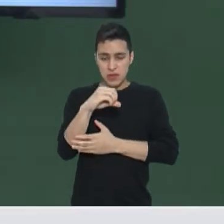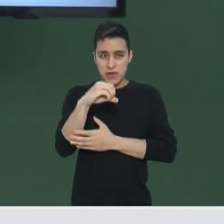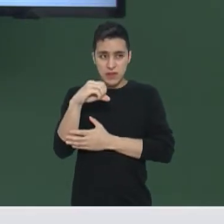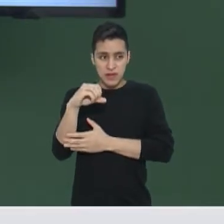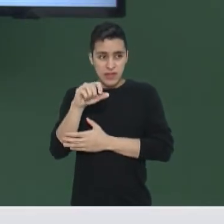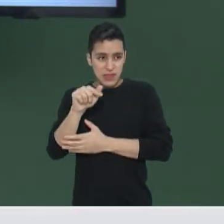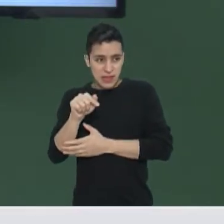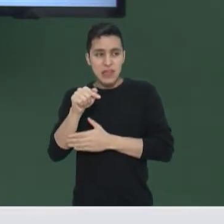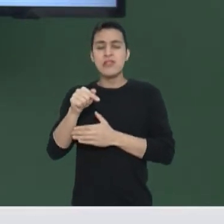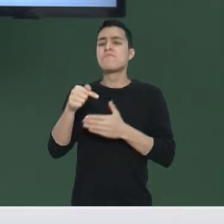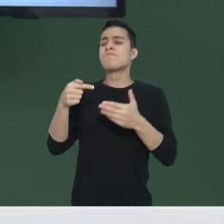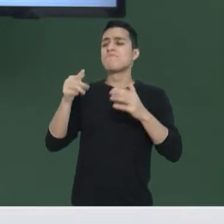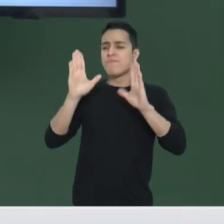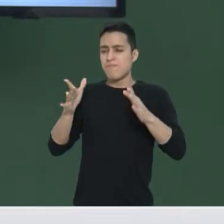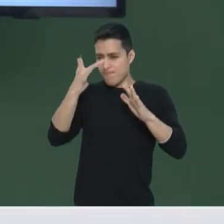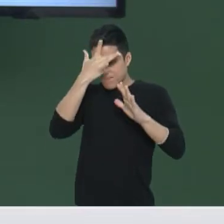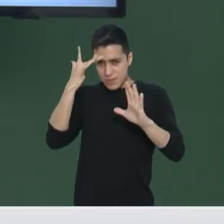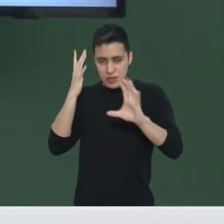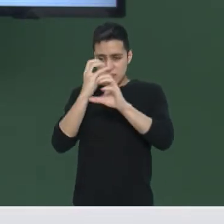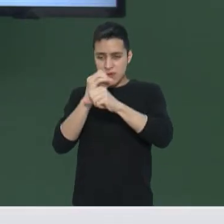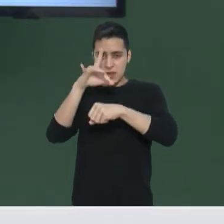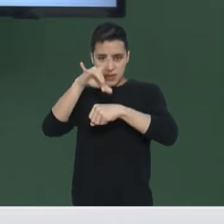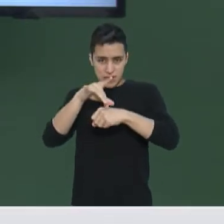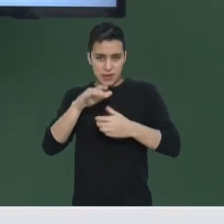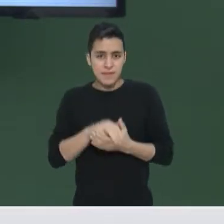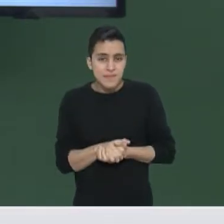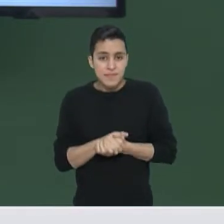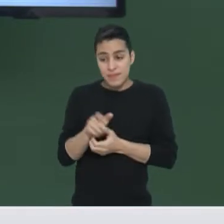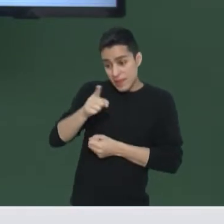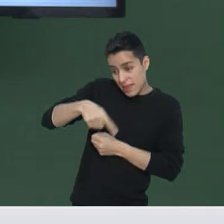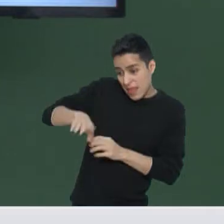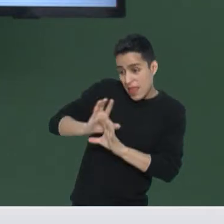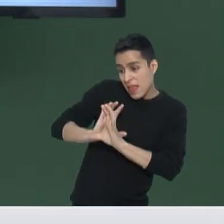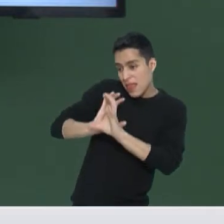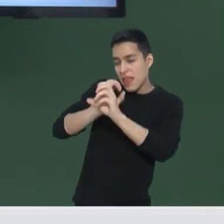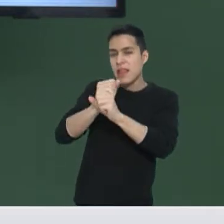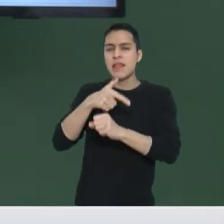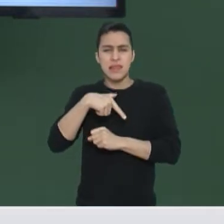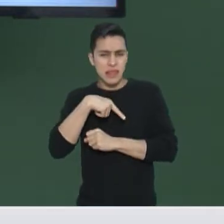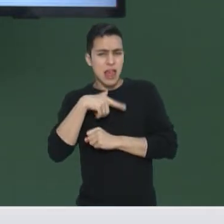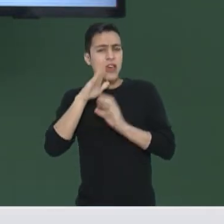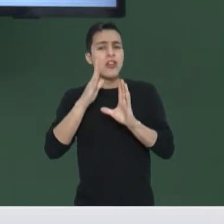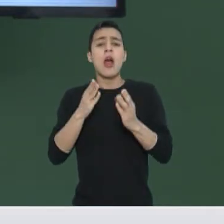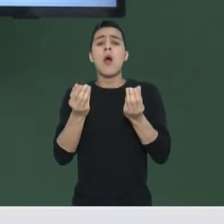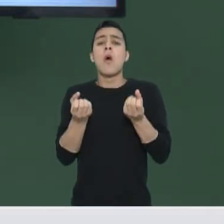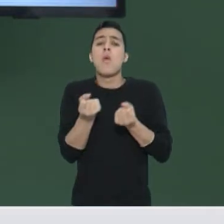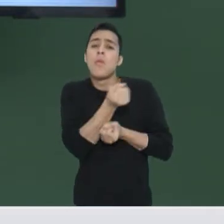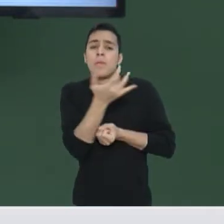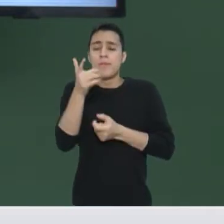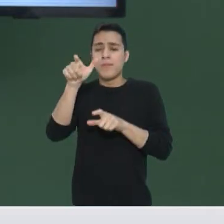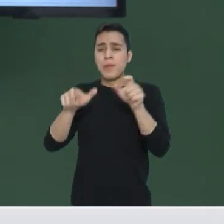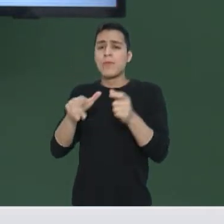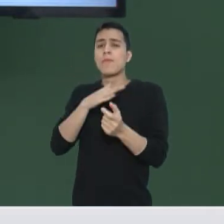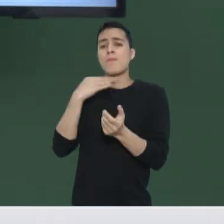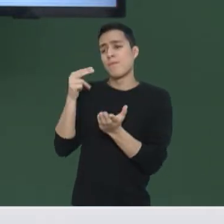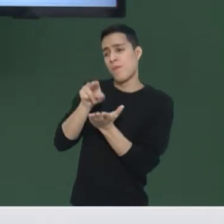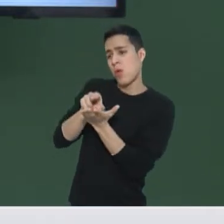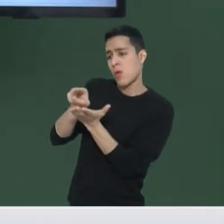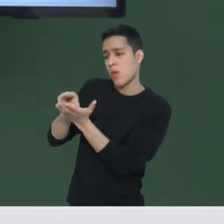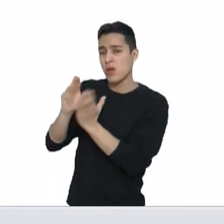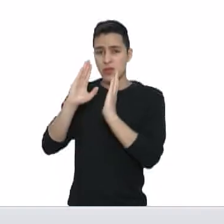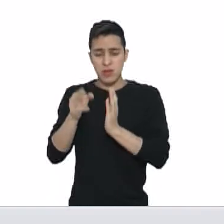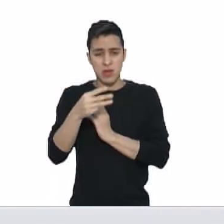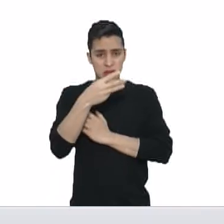675.987 casos, ok? Aí desses casos nós temos a quantidade de mortes, que são óbitos. Nós